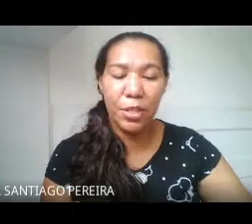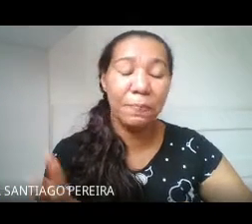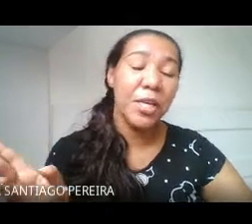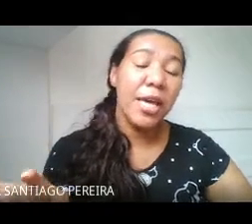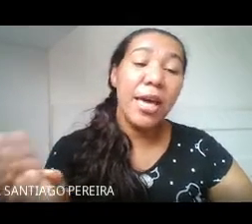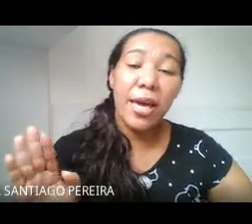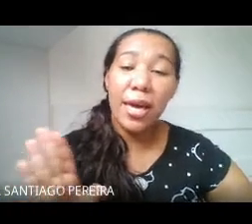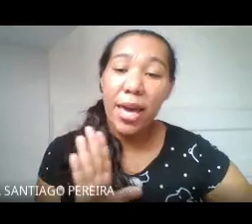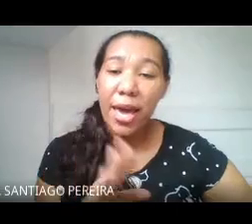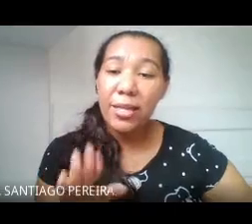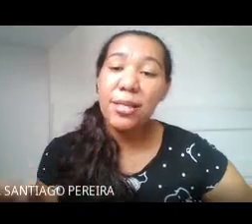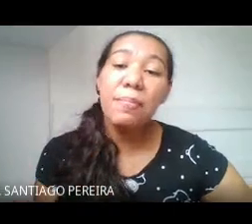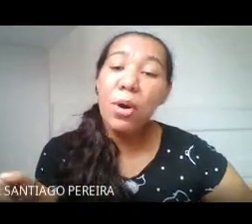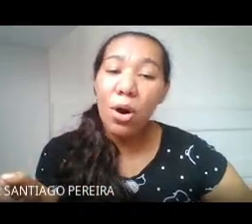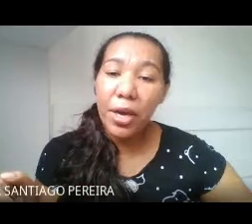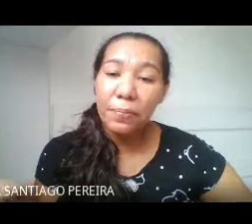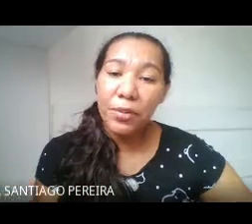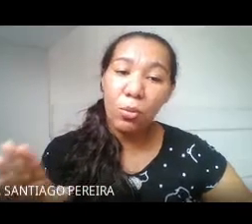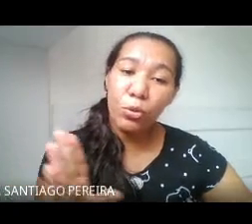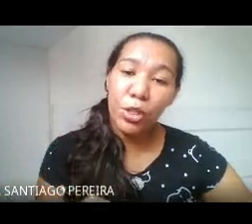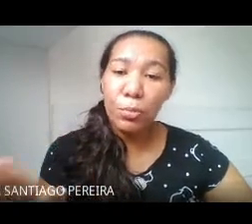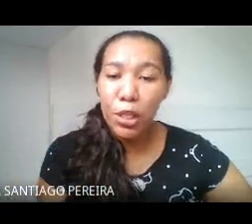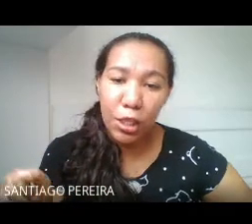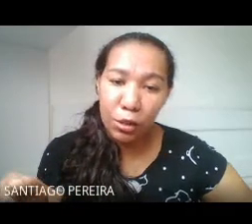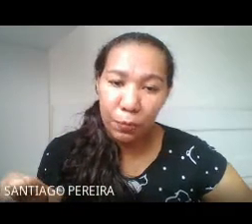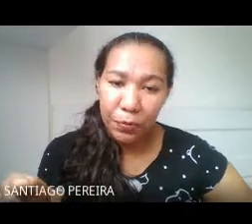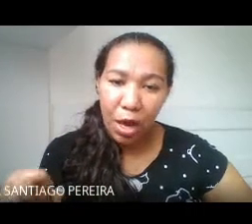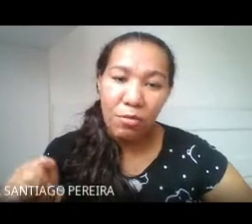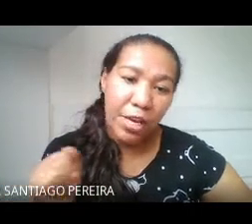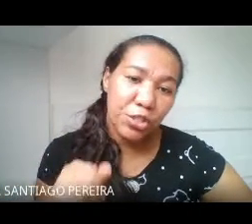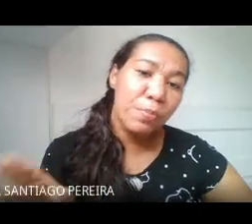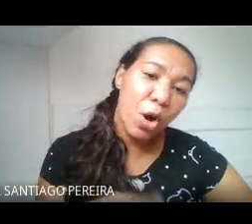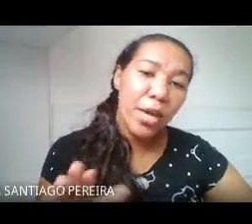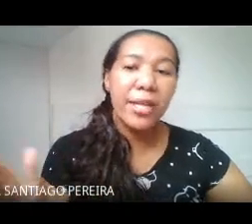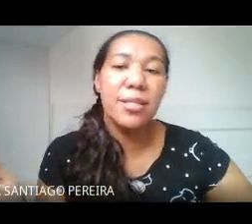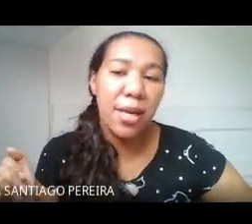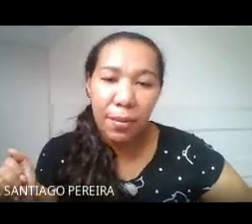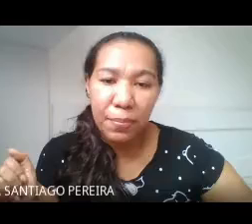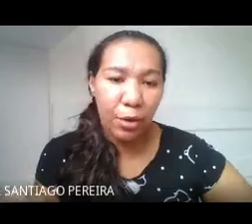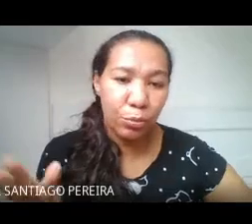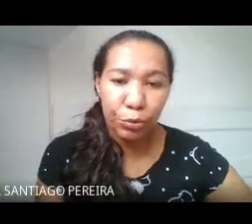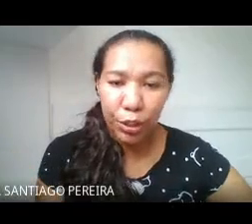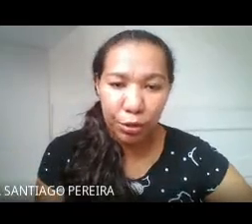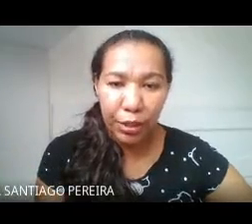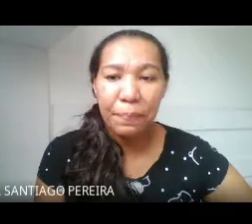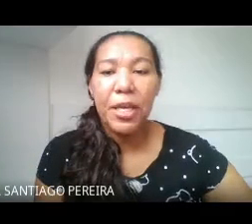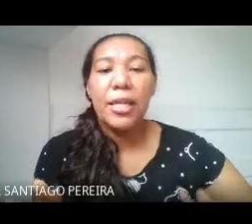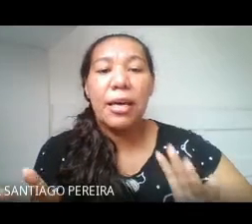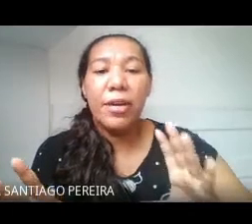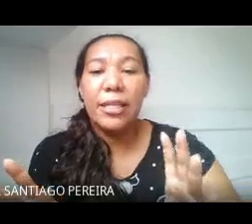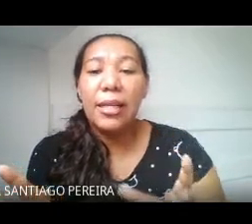beautiful é feminino. É handsome boy, então bonito menino, ao invés de boy handsome, garoto bonito,